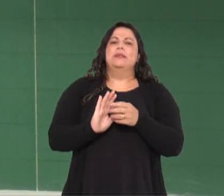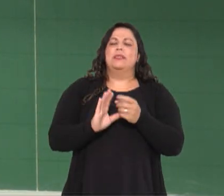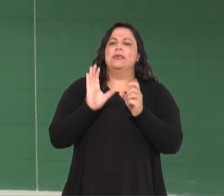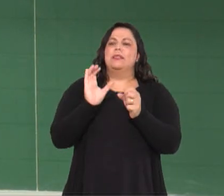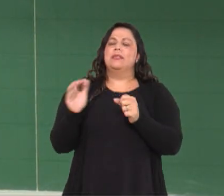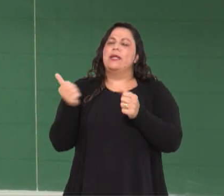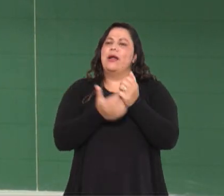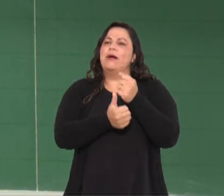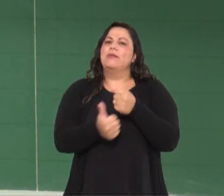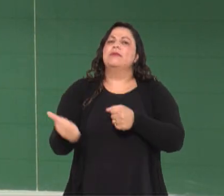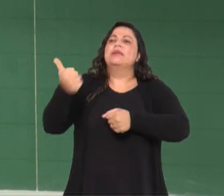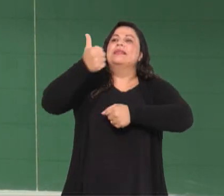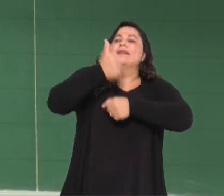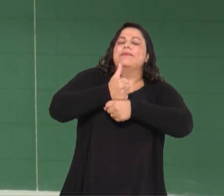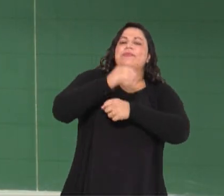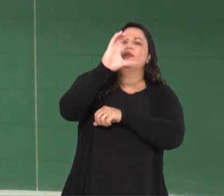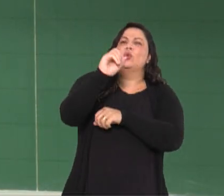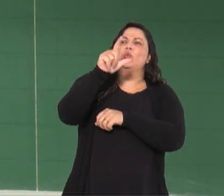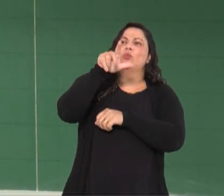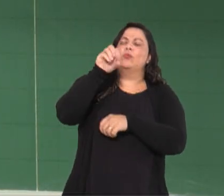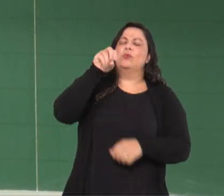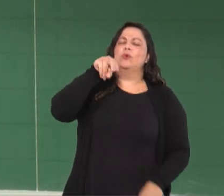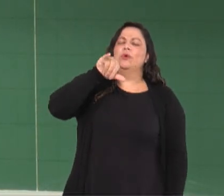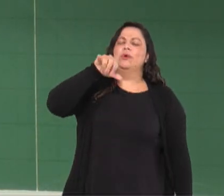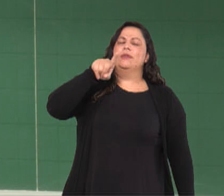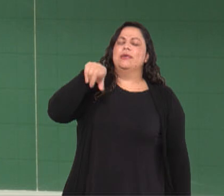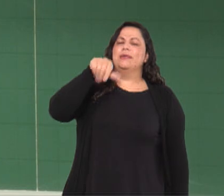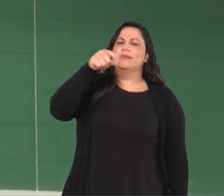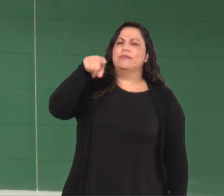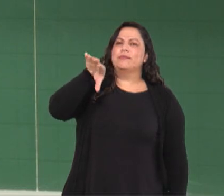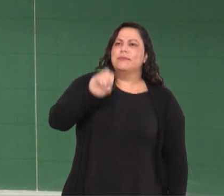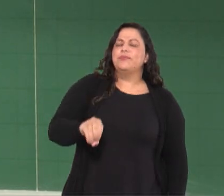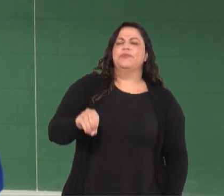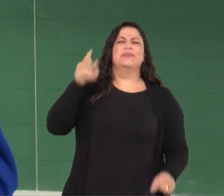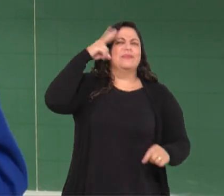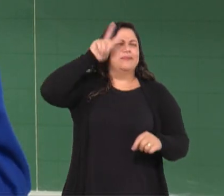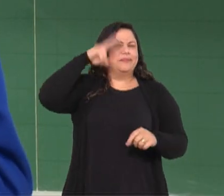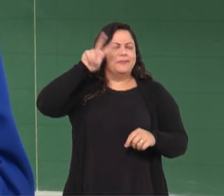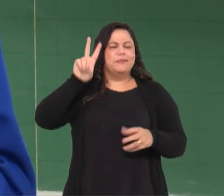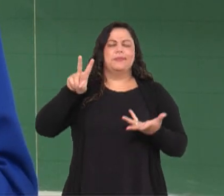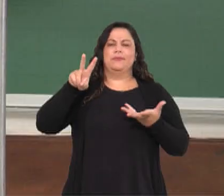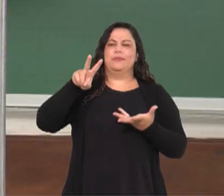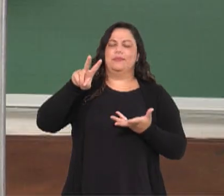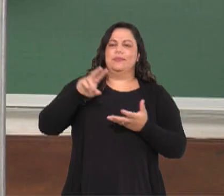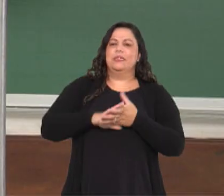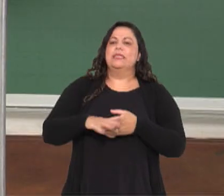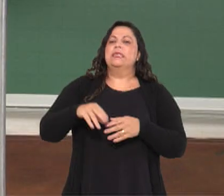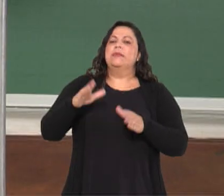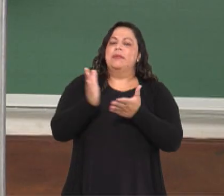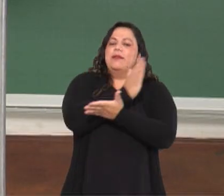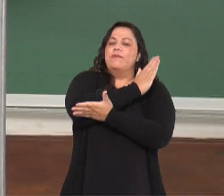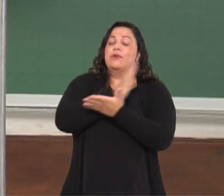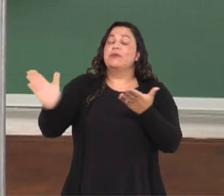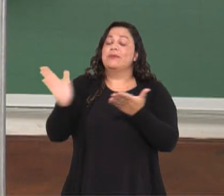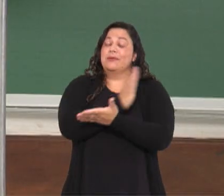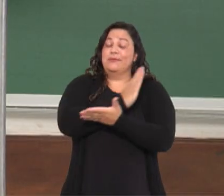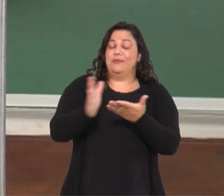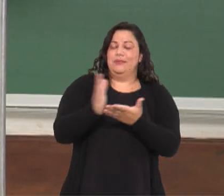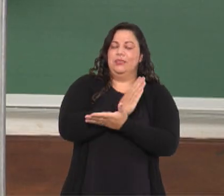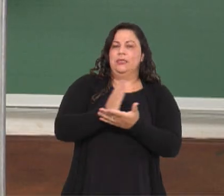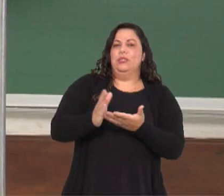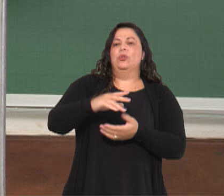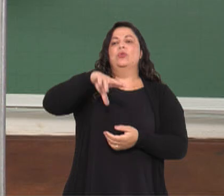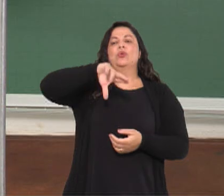tratado era dividir lá o Brasil, né, entre portugueses e espanhóis, lembra lá? A parte do Paraná que pertencia